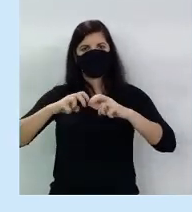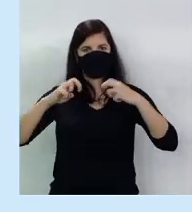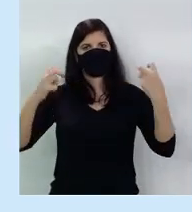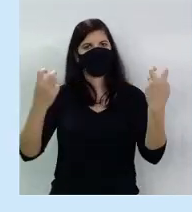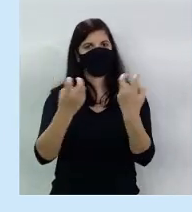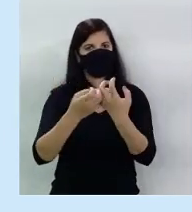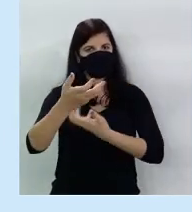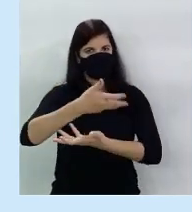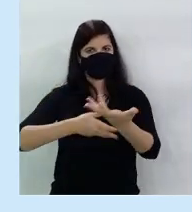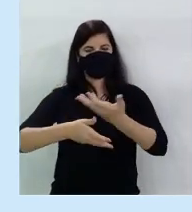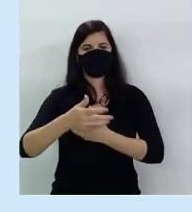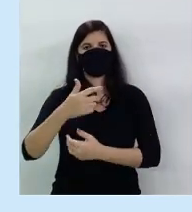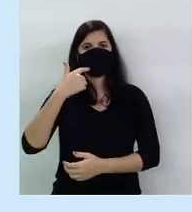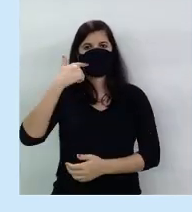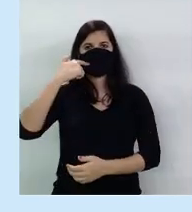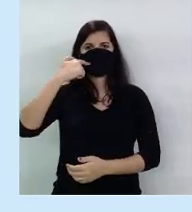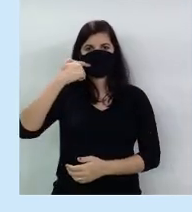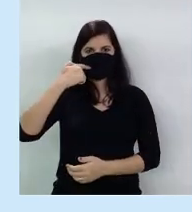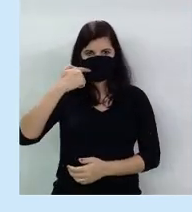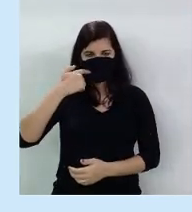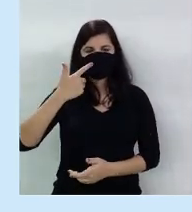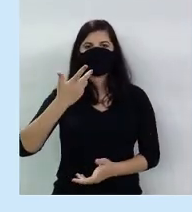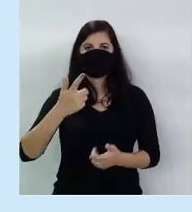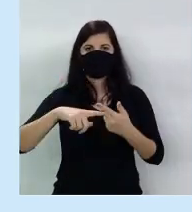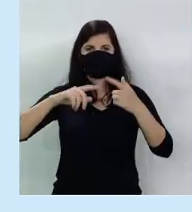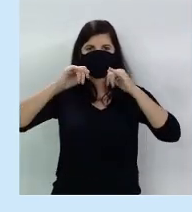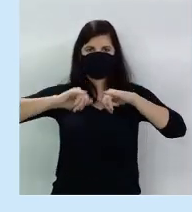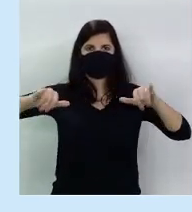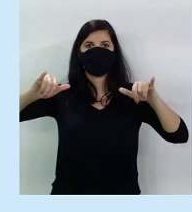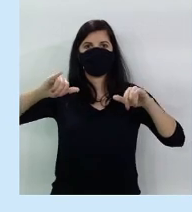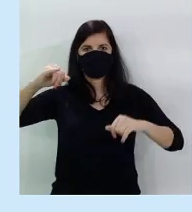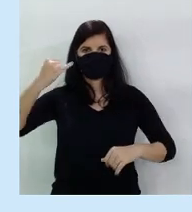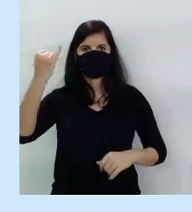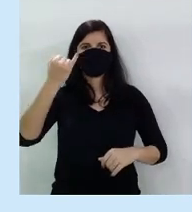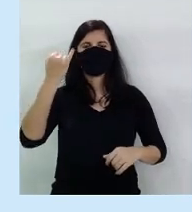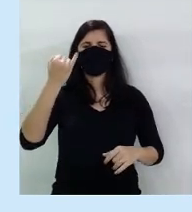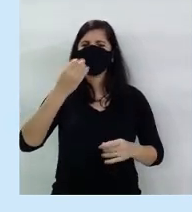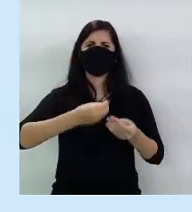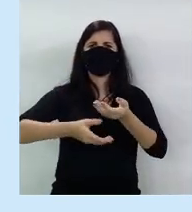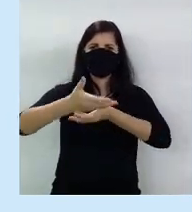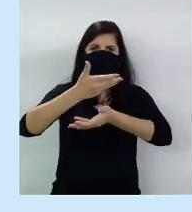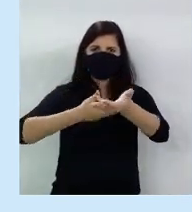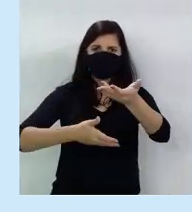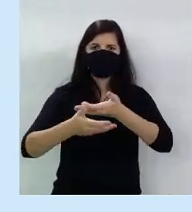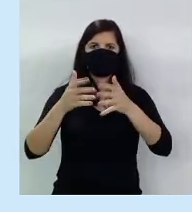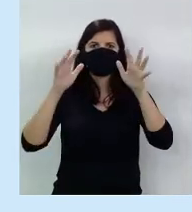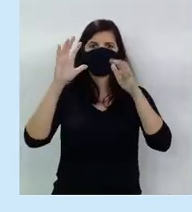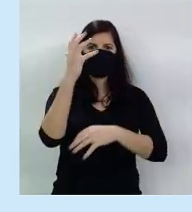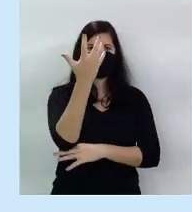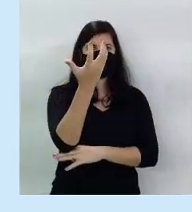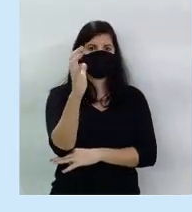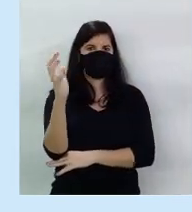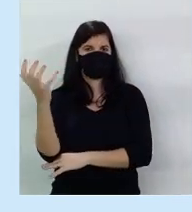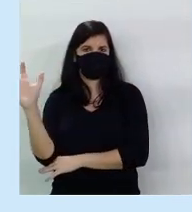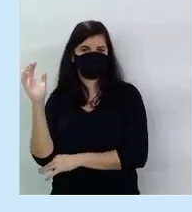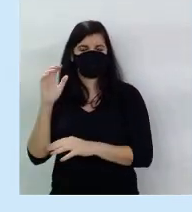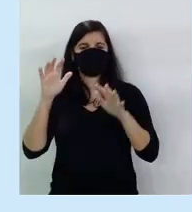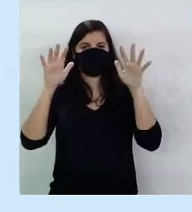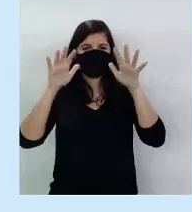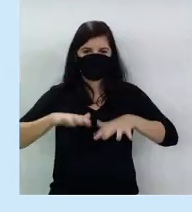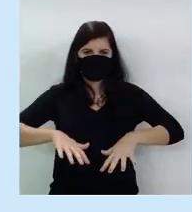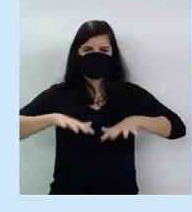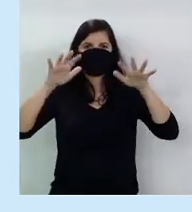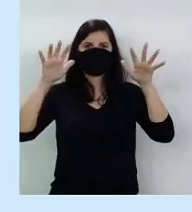infusões, cachimbos e dizeres sagrados. As infusões da Jurema. Vamos